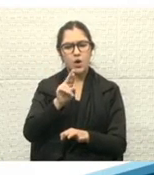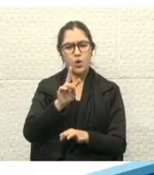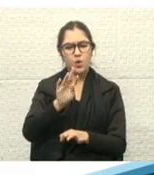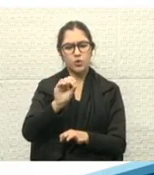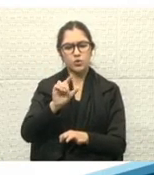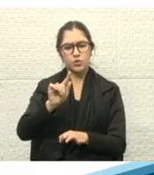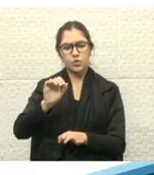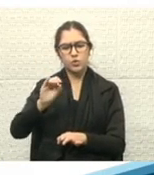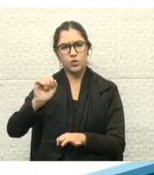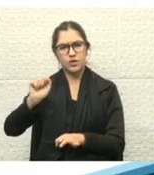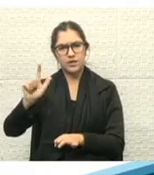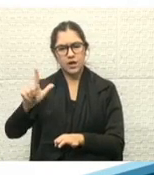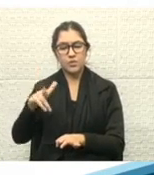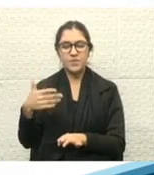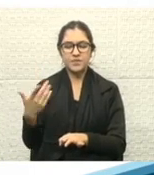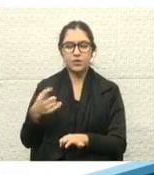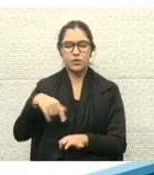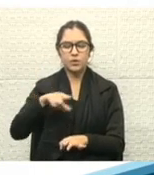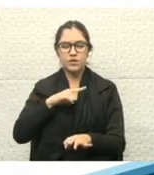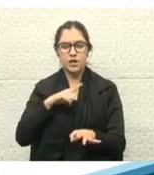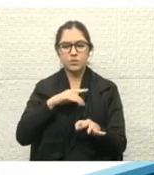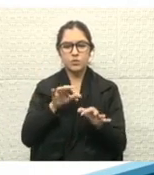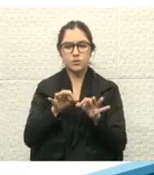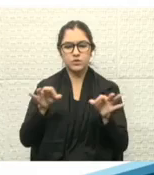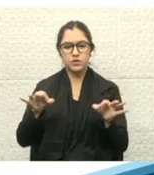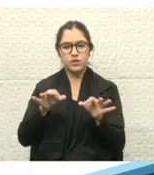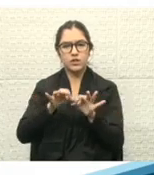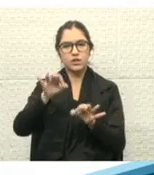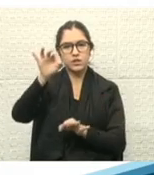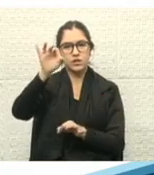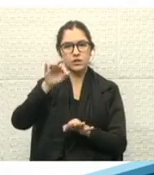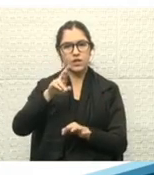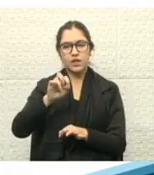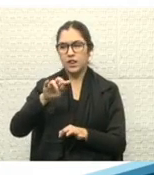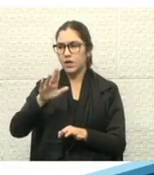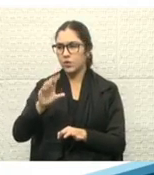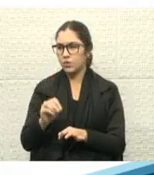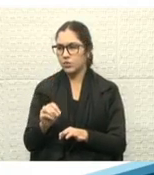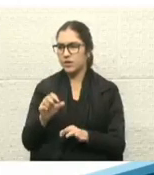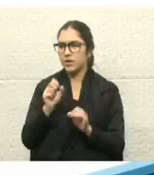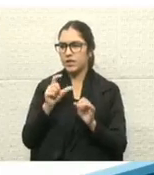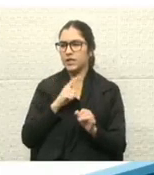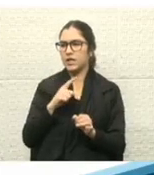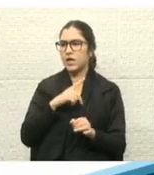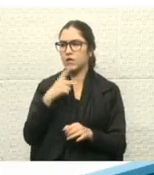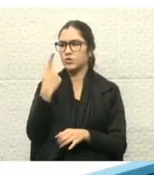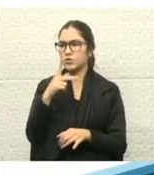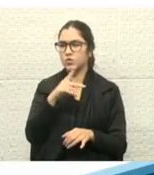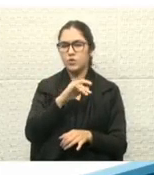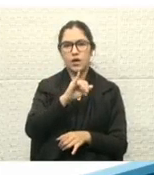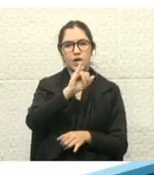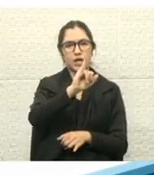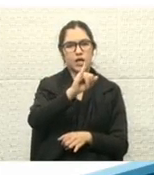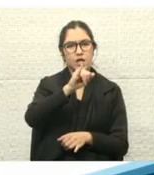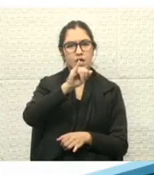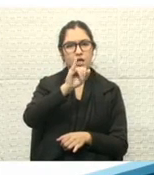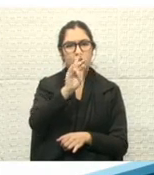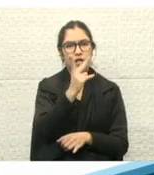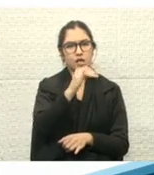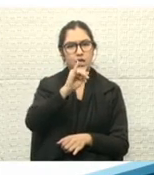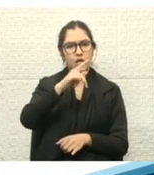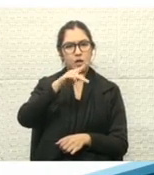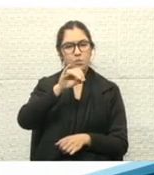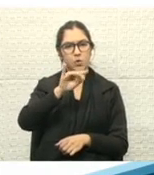ortogonal. Então, nós temos a formação de um triângulo retângulo que possui a sua hipotenusa com